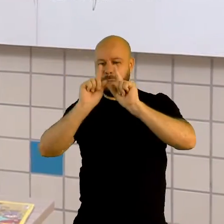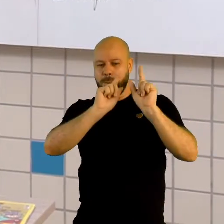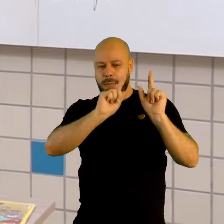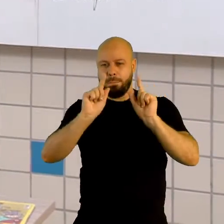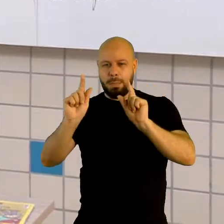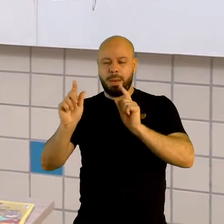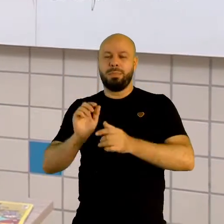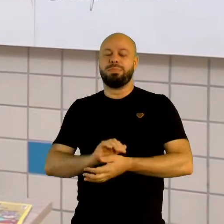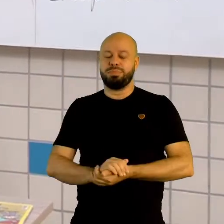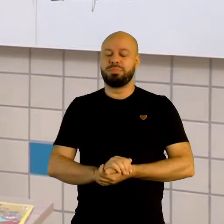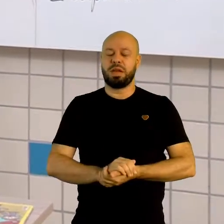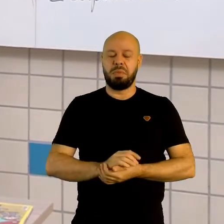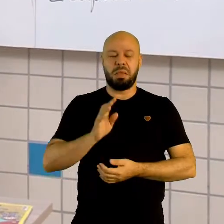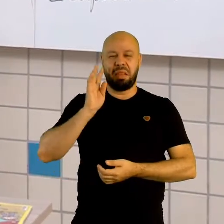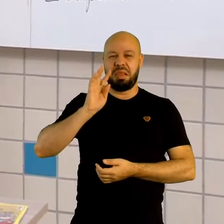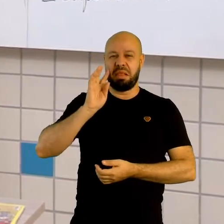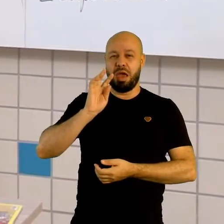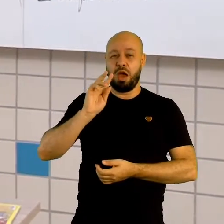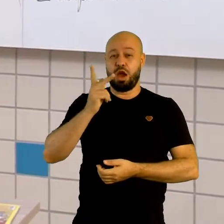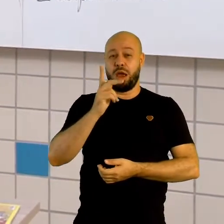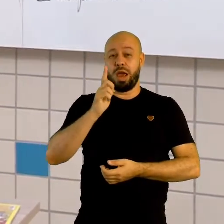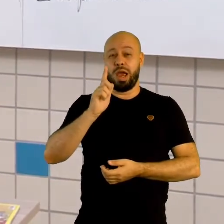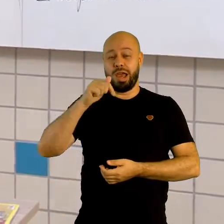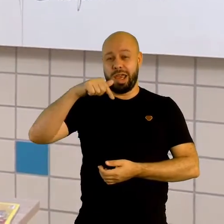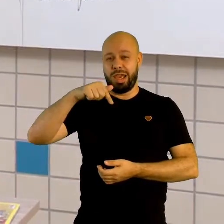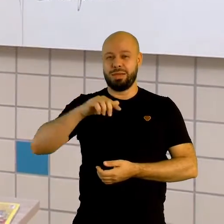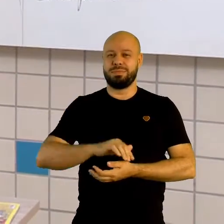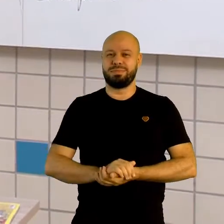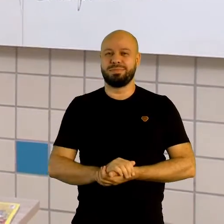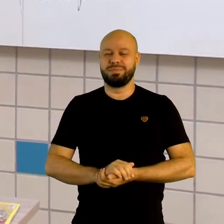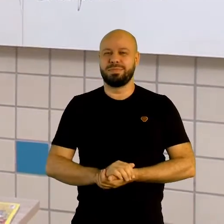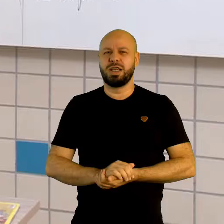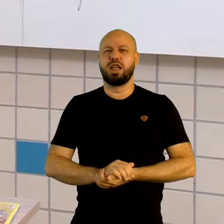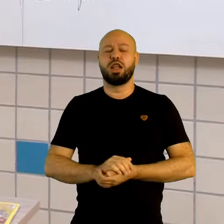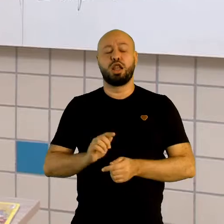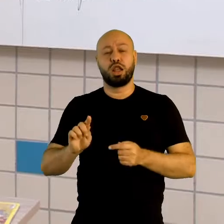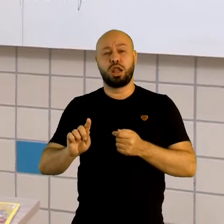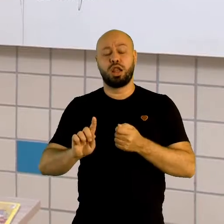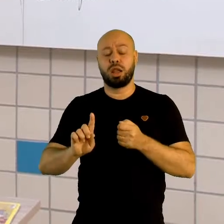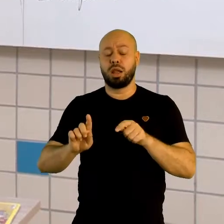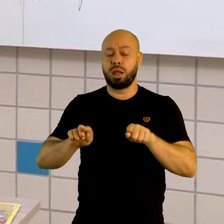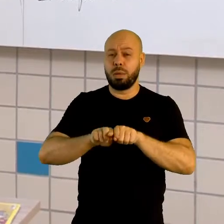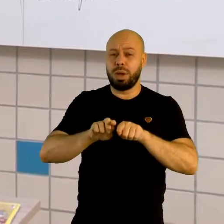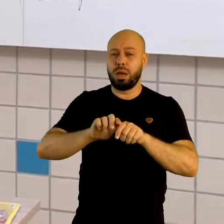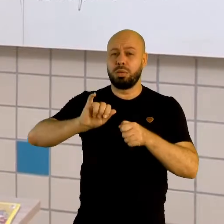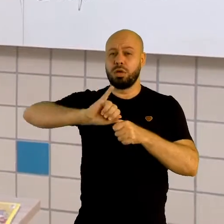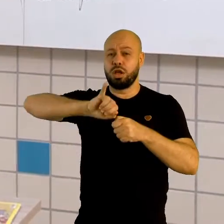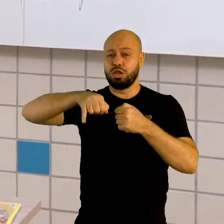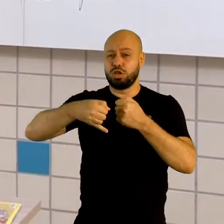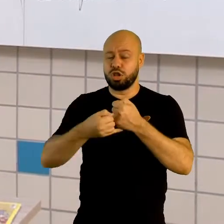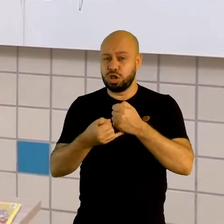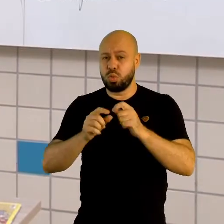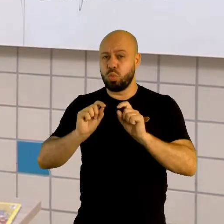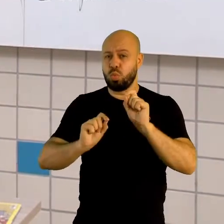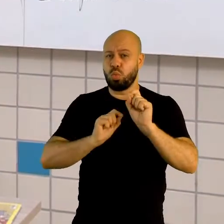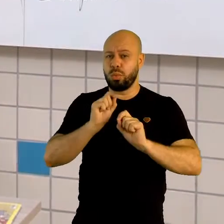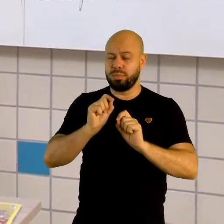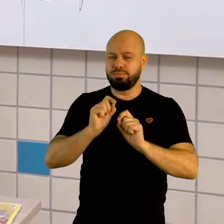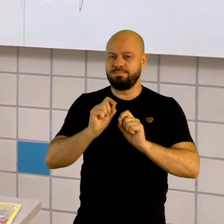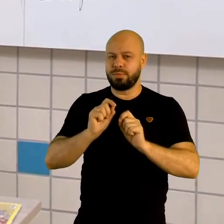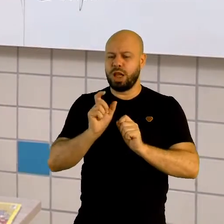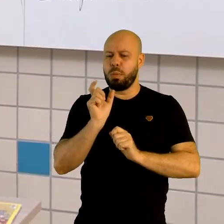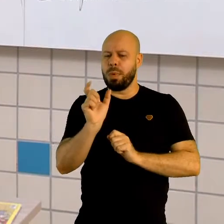bem bacana e que todos gostam, e também adjetivos. O que são adjetivos? São palavras